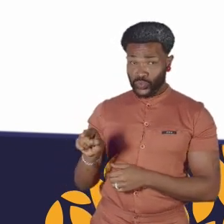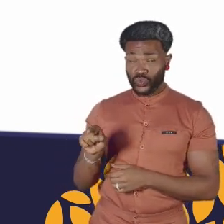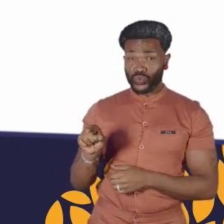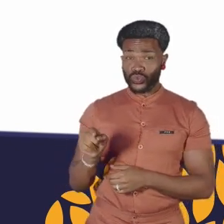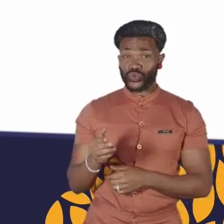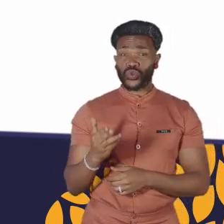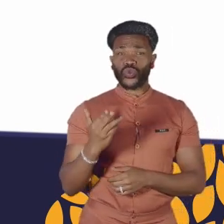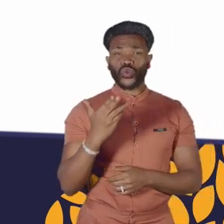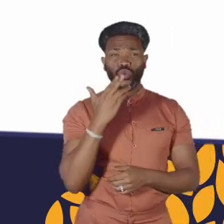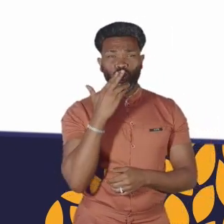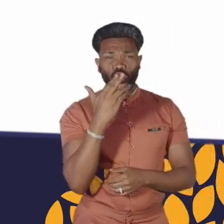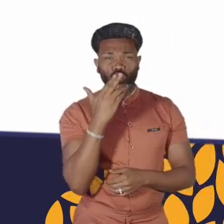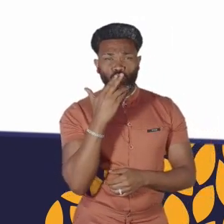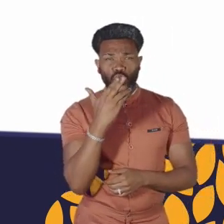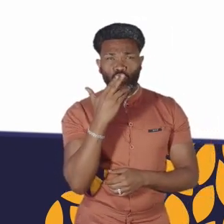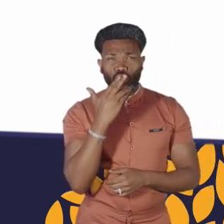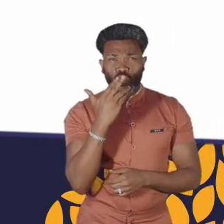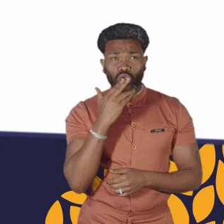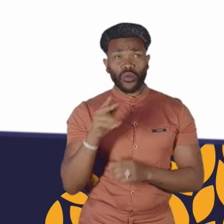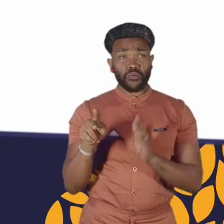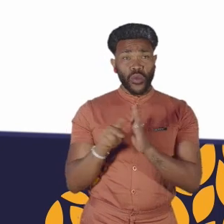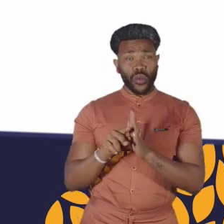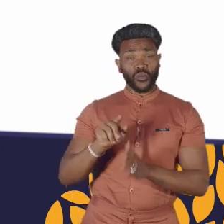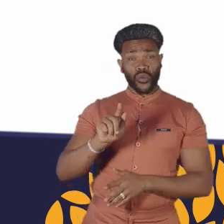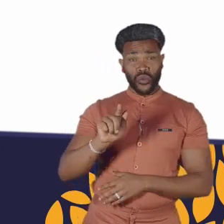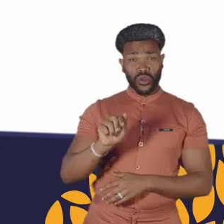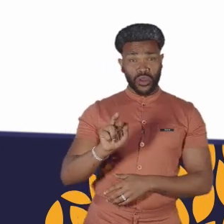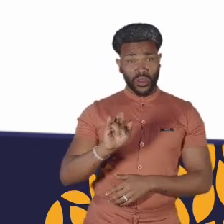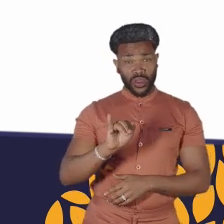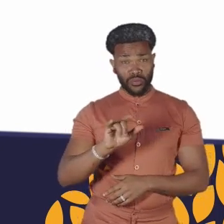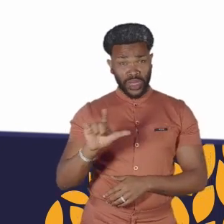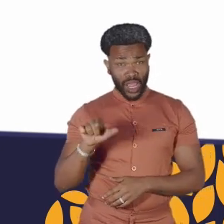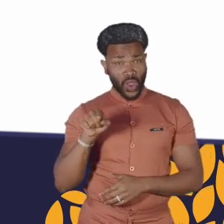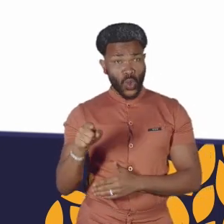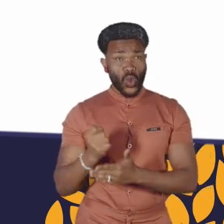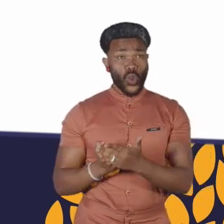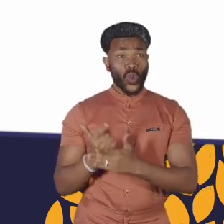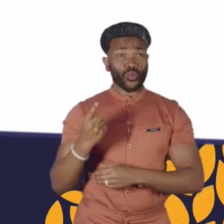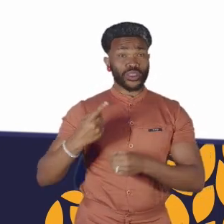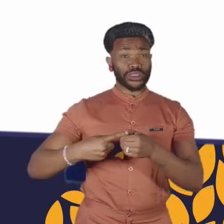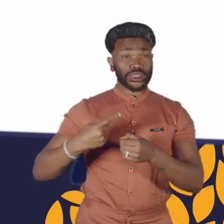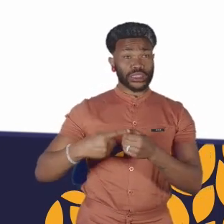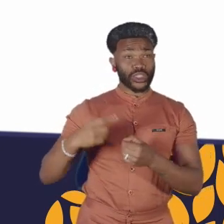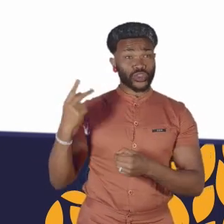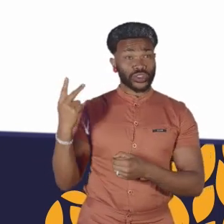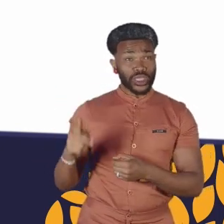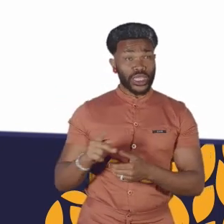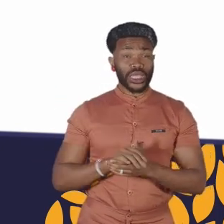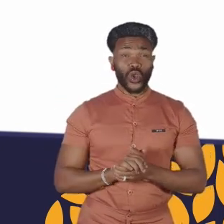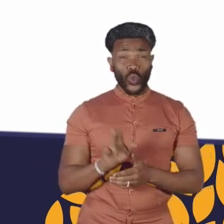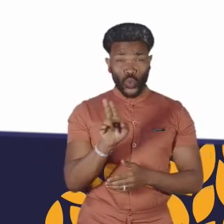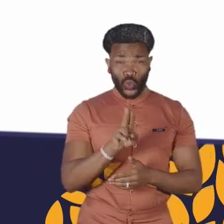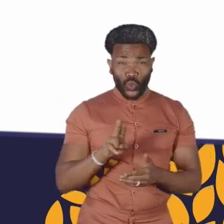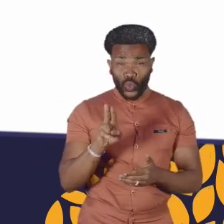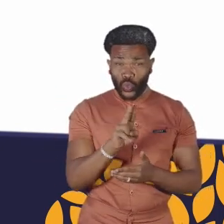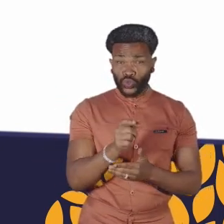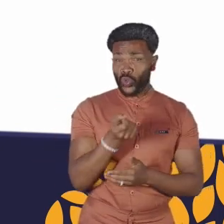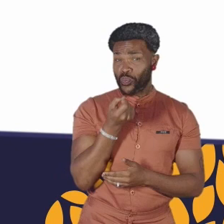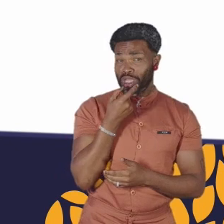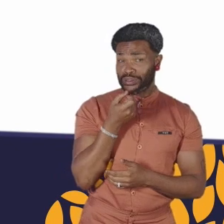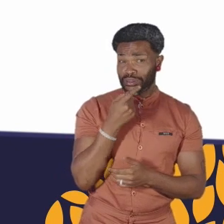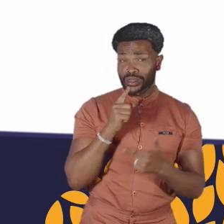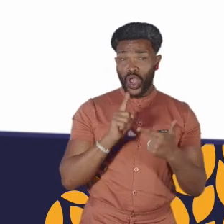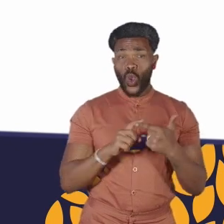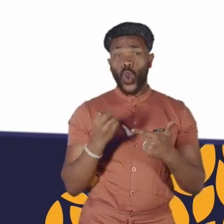do cigarro de cannabis do Gabriel, o capulinho que ele compra lá na cidade dele, será que é um uso medicinal ou é